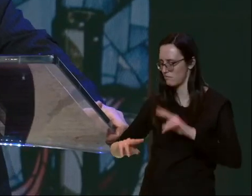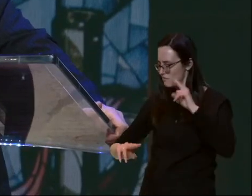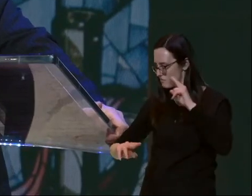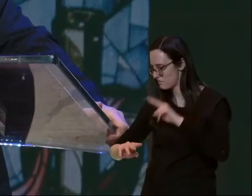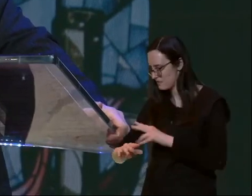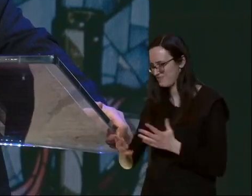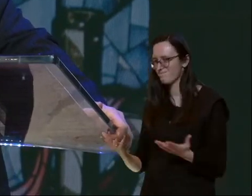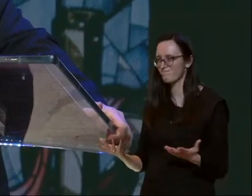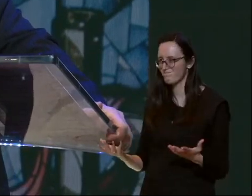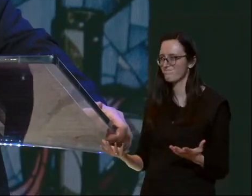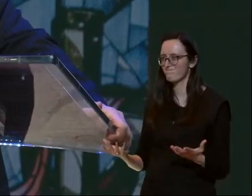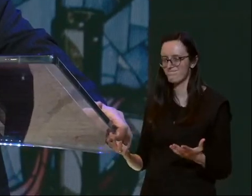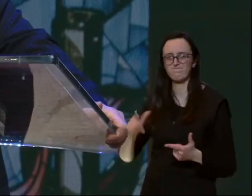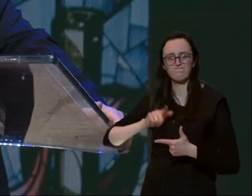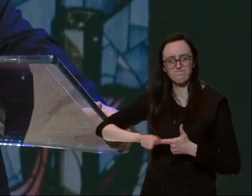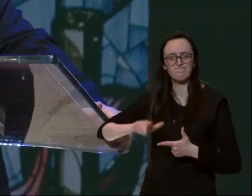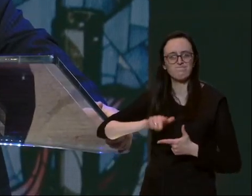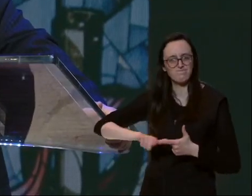o Naamã leproso.